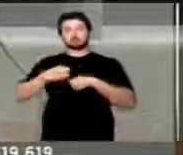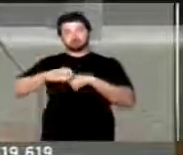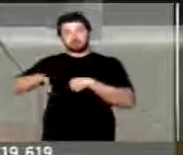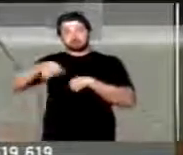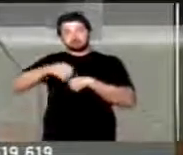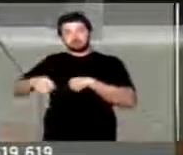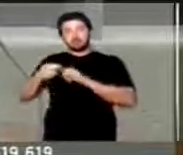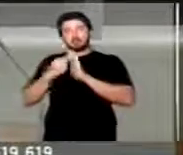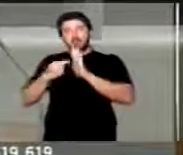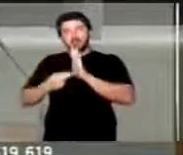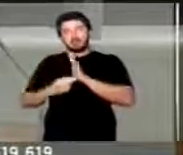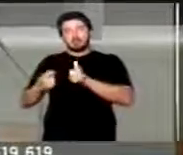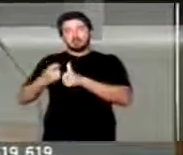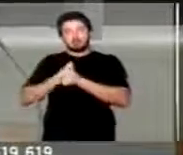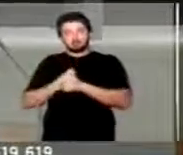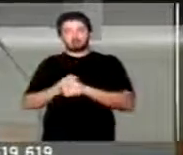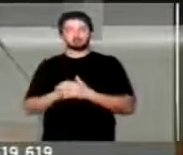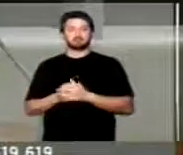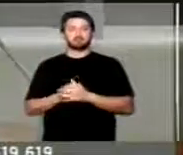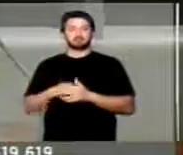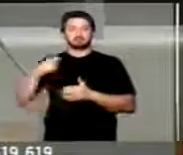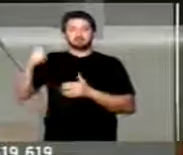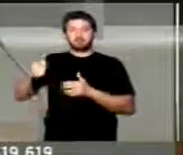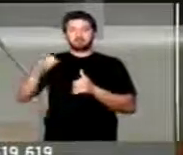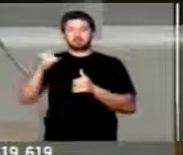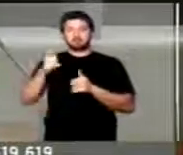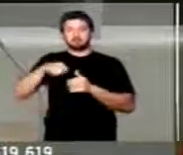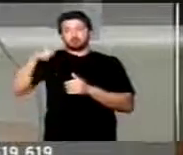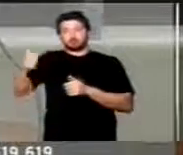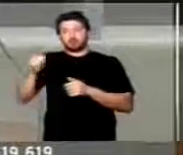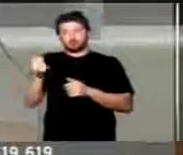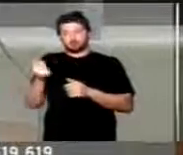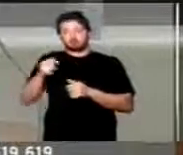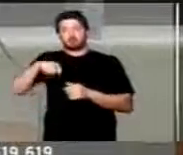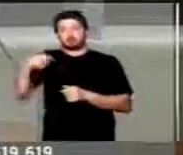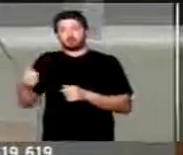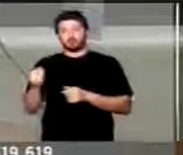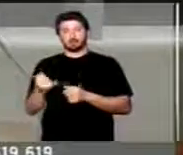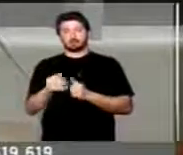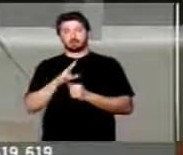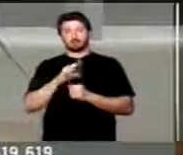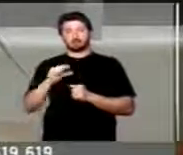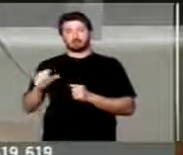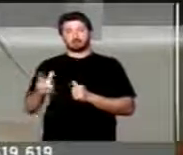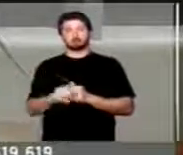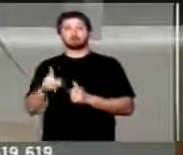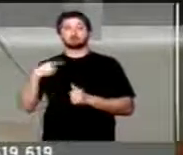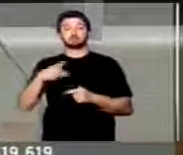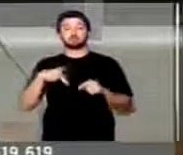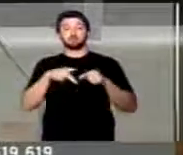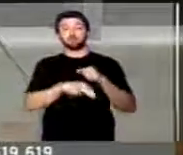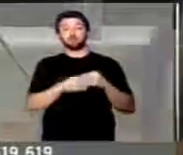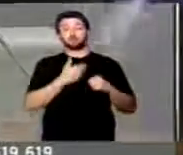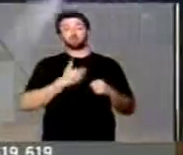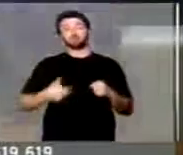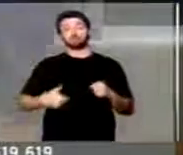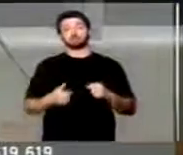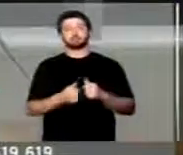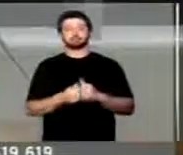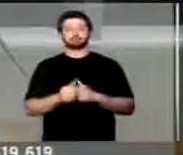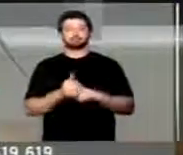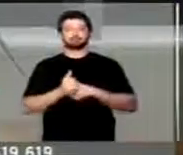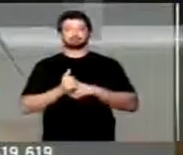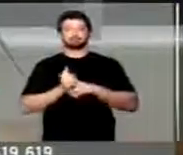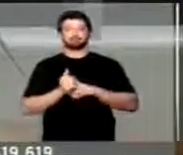o mecanismo da dívida, pagar juros e amortizações, nós cortamos o gasto público.